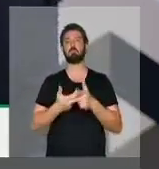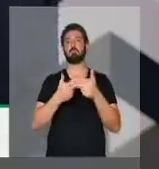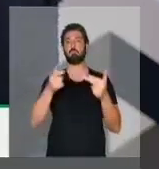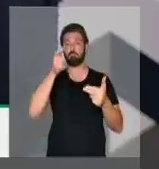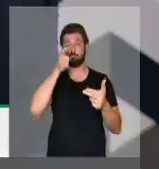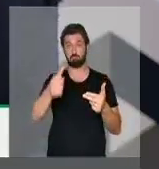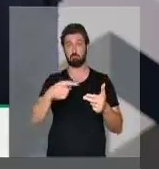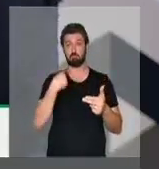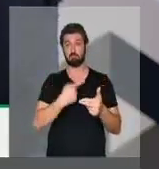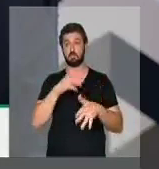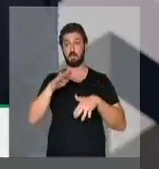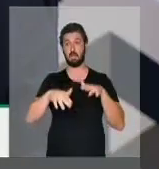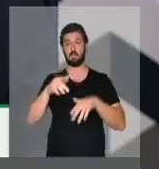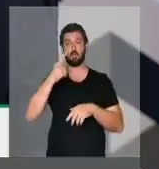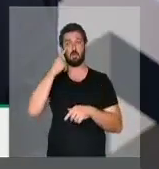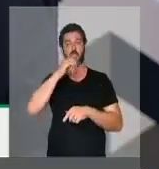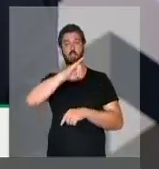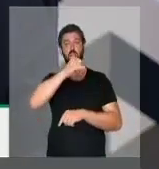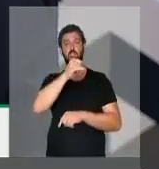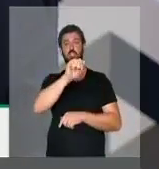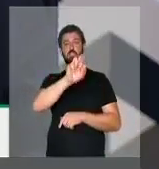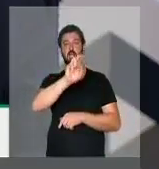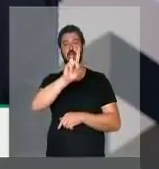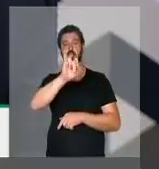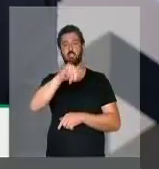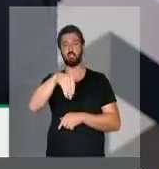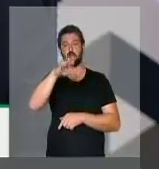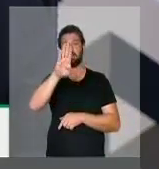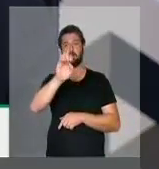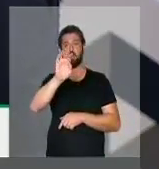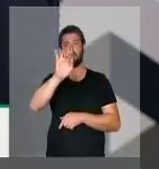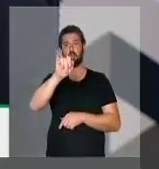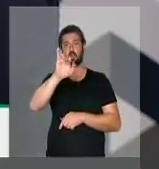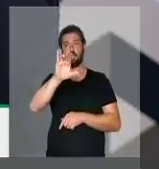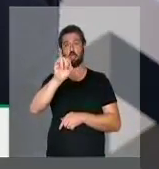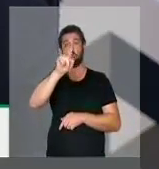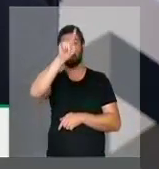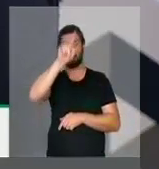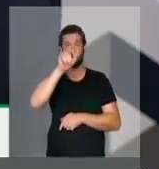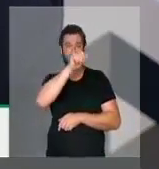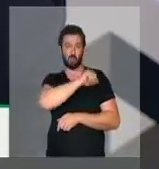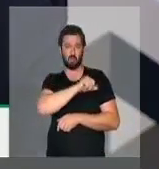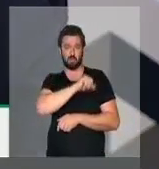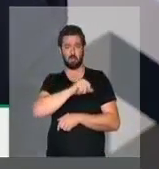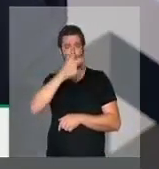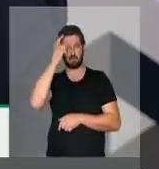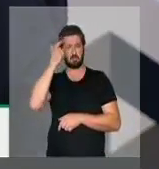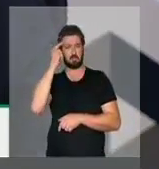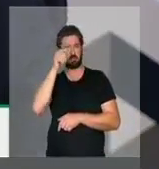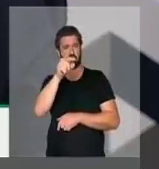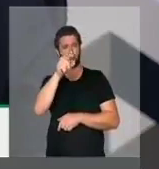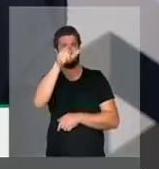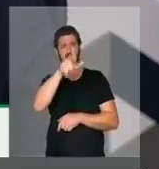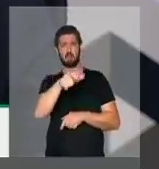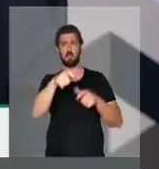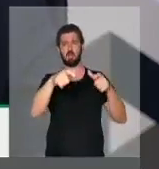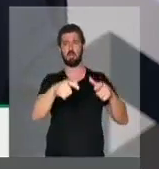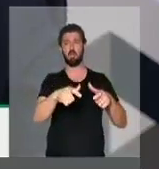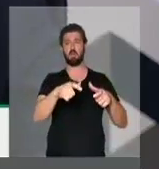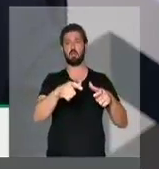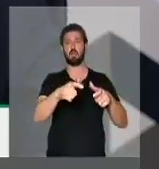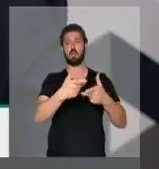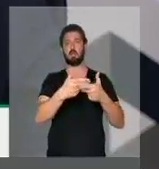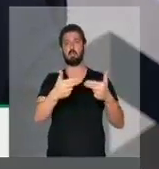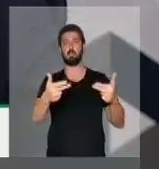Até uma coisa interessante, a gente olha para o Jardim Botânico do Rio de Janeiro e muitos acham que o Jardim Botânico do Rio de Janeiro era